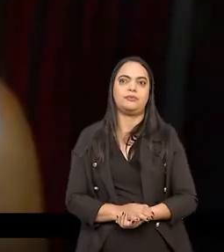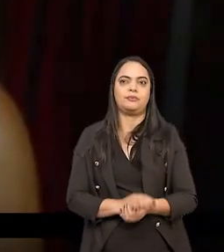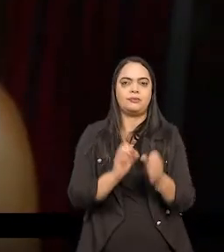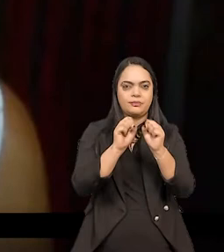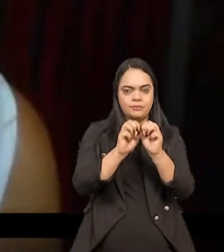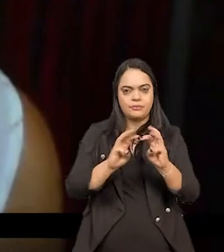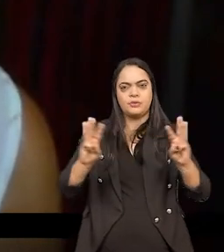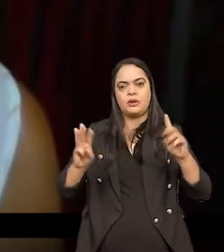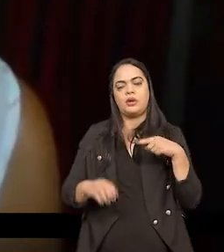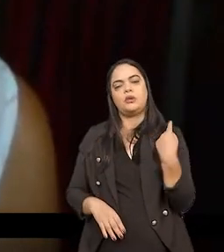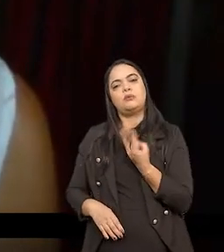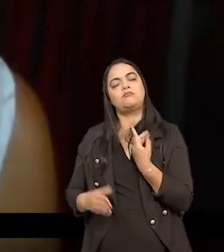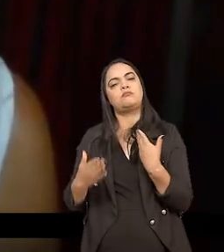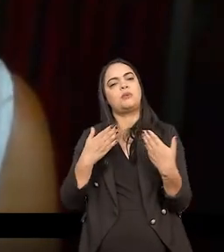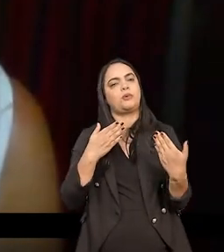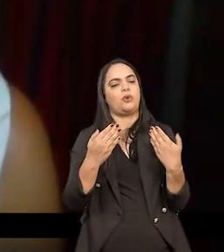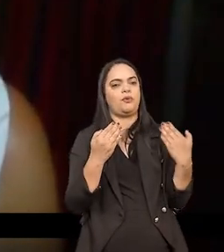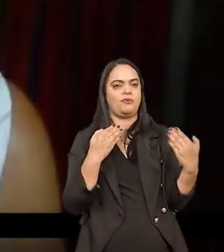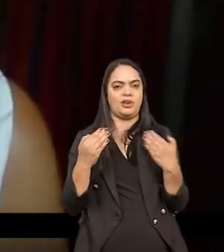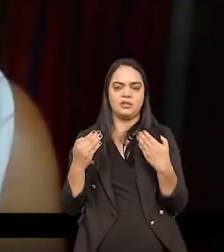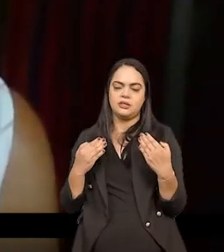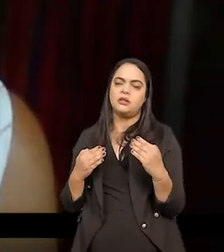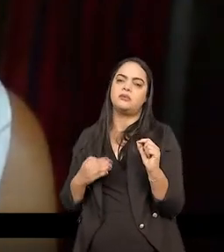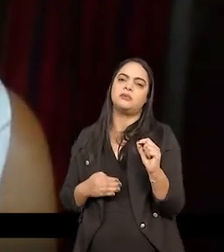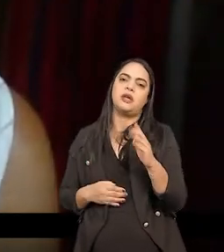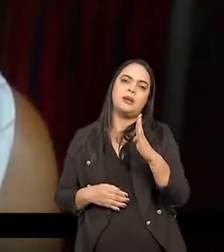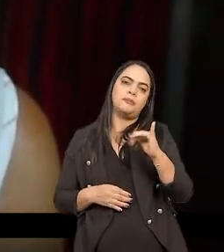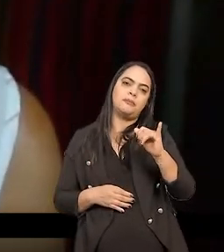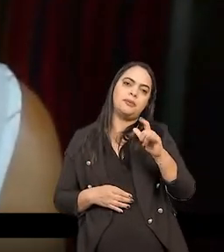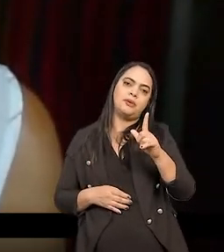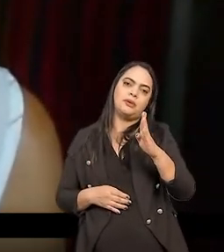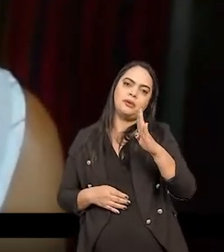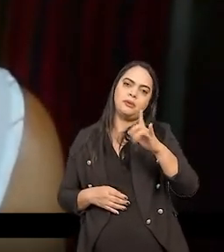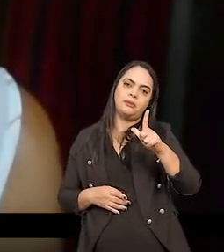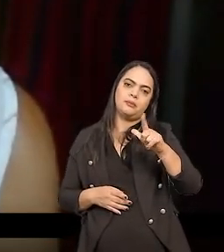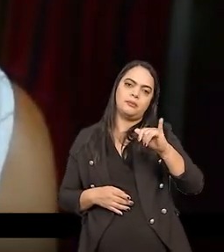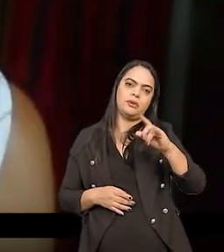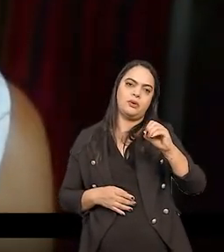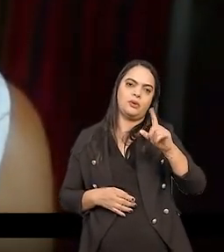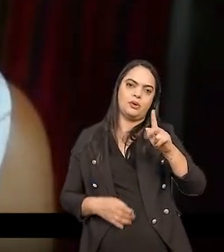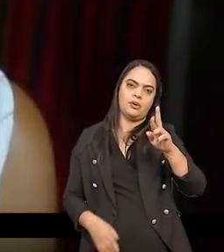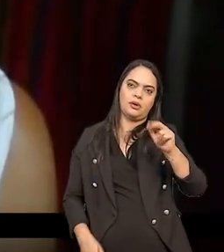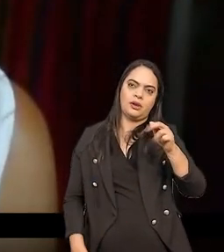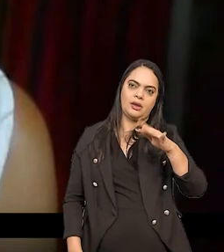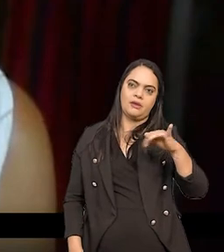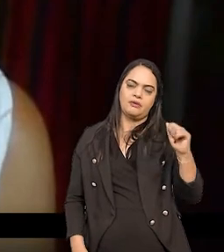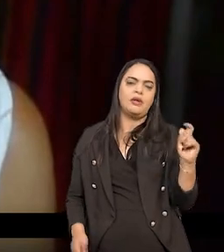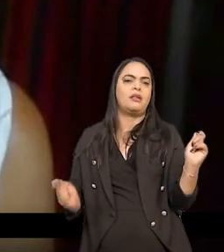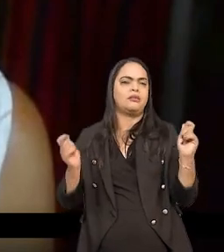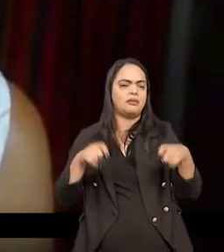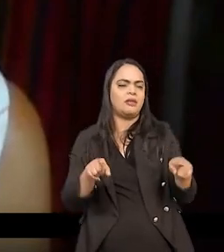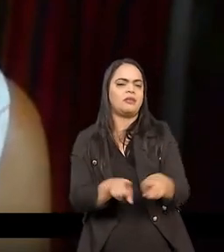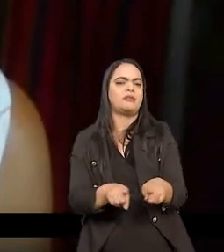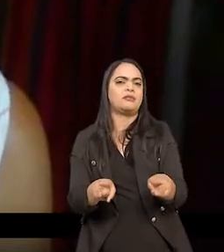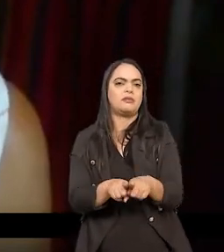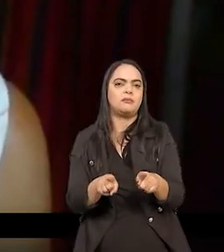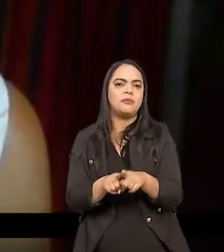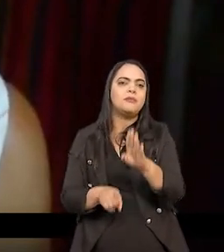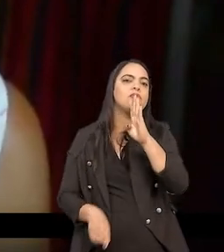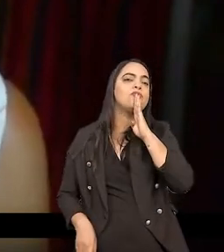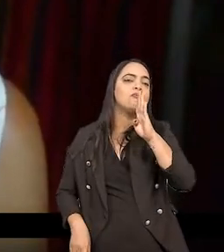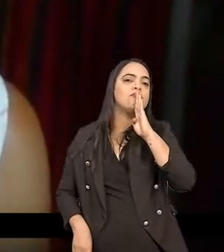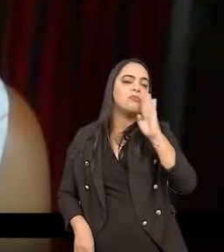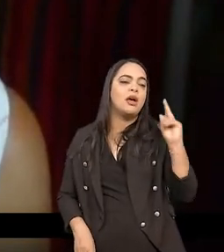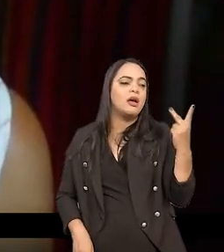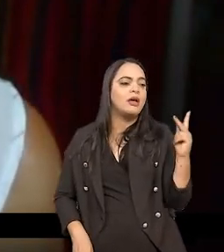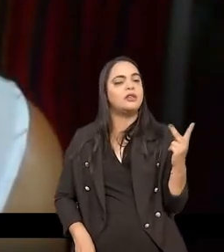tem tido algumas conversas e as biografias têm sido uma possibilidade de abordagem das histórias